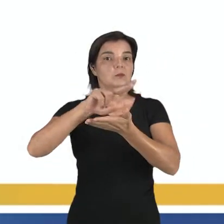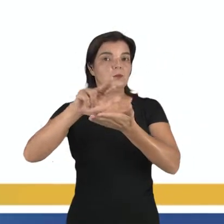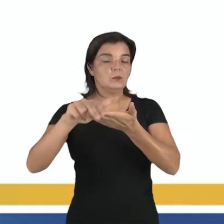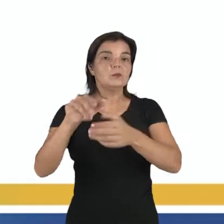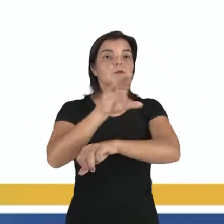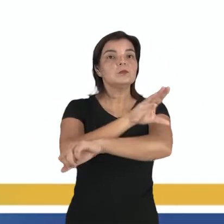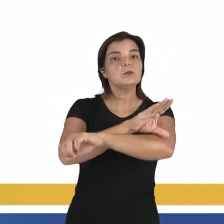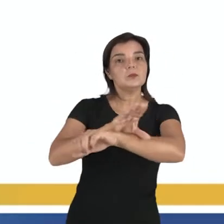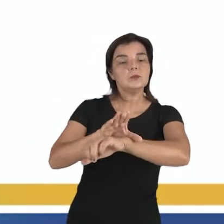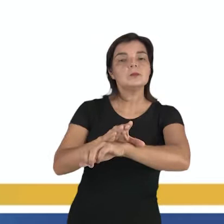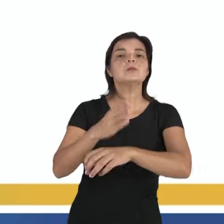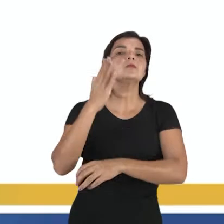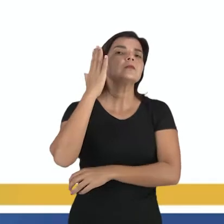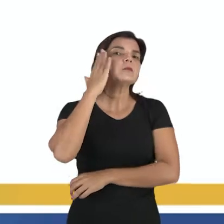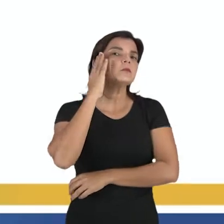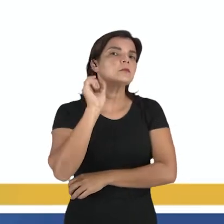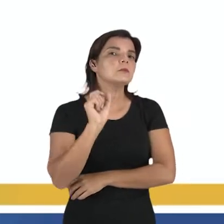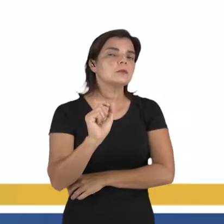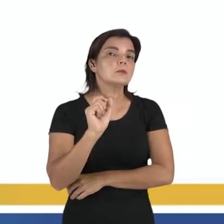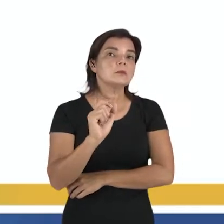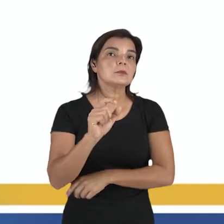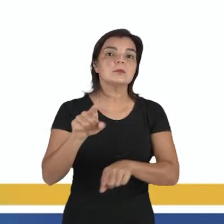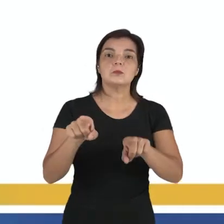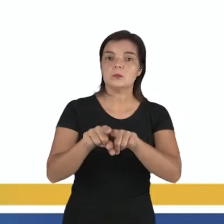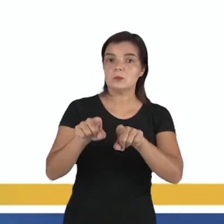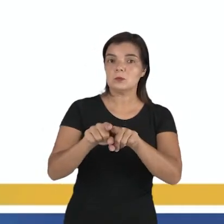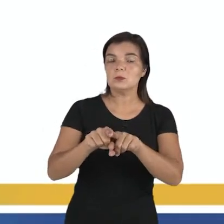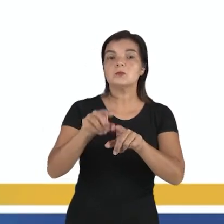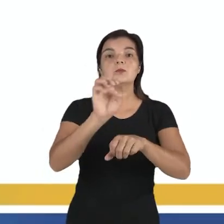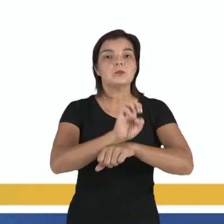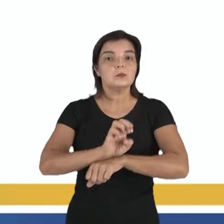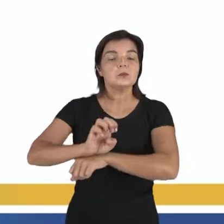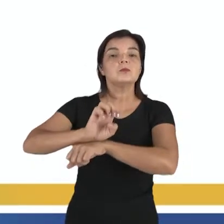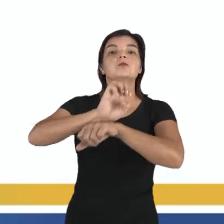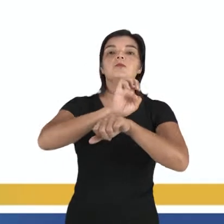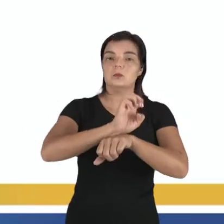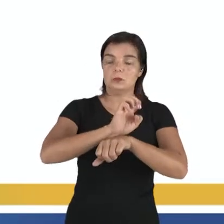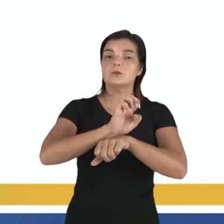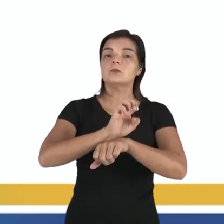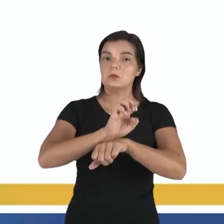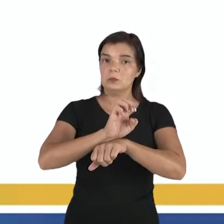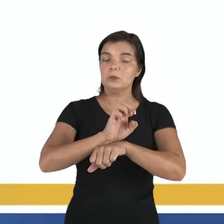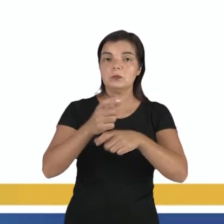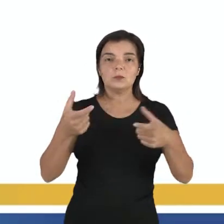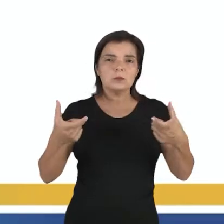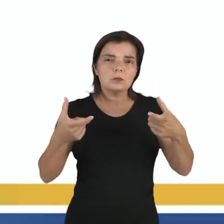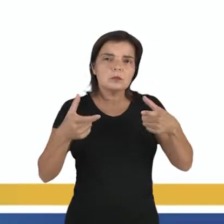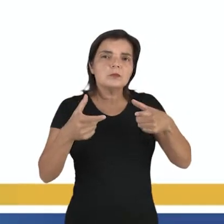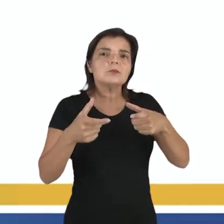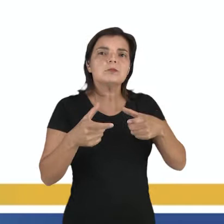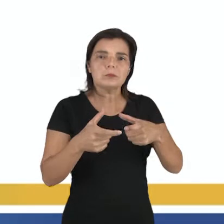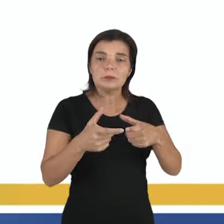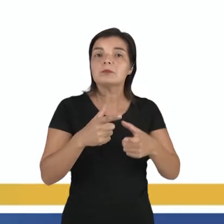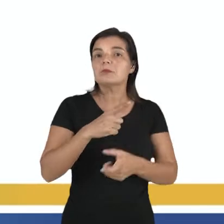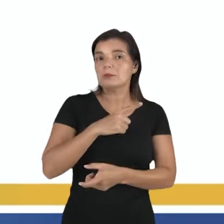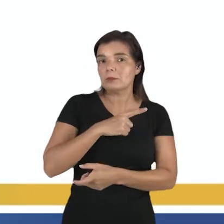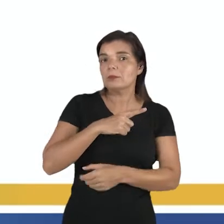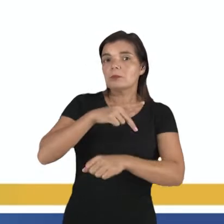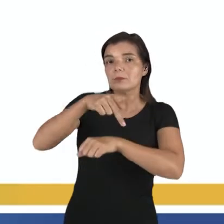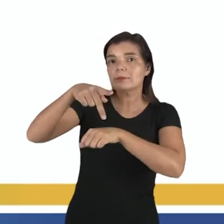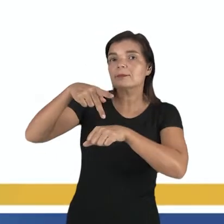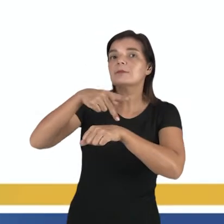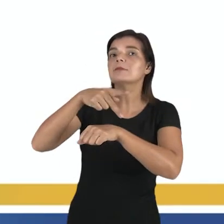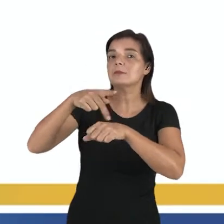falar, maneiras de falar, sotaques diferentes. Então, existe dentro do nosso país já essa